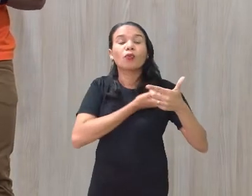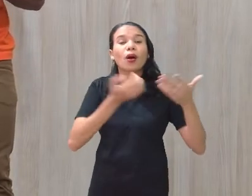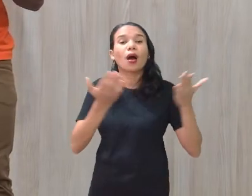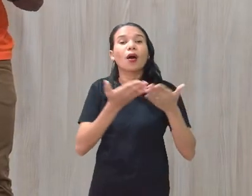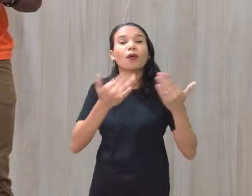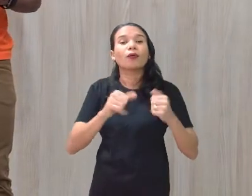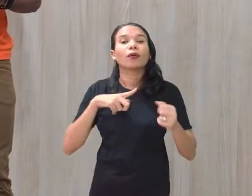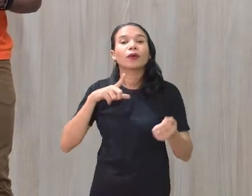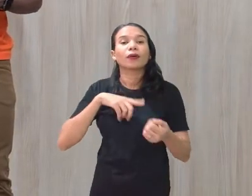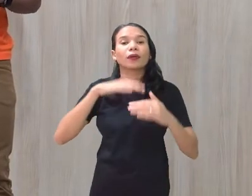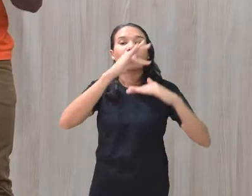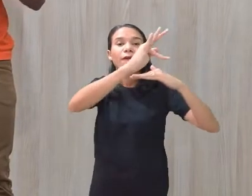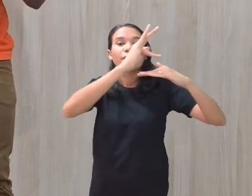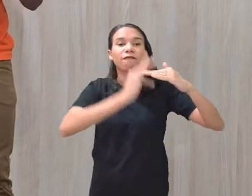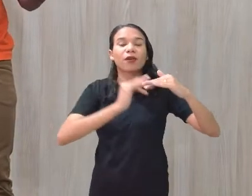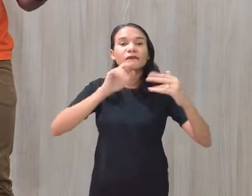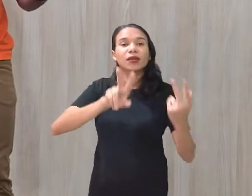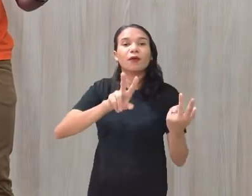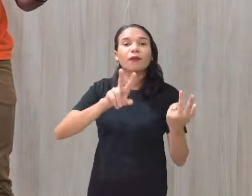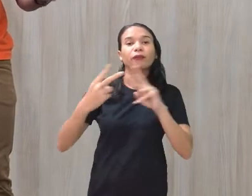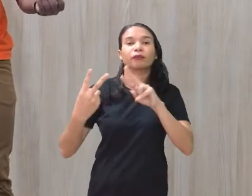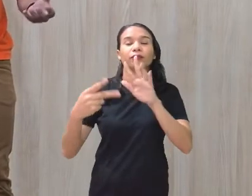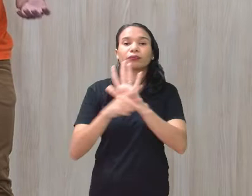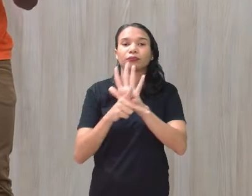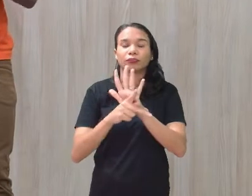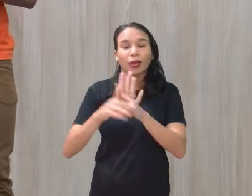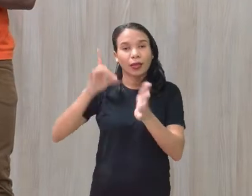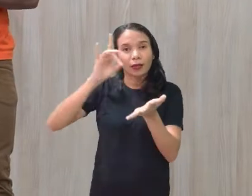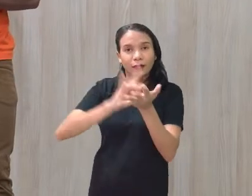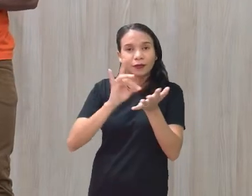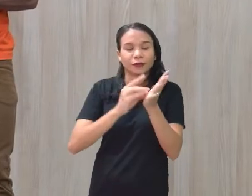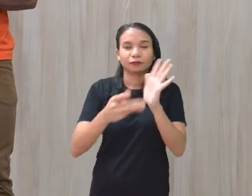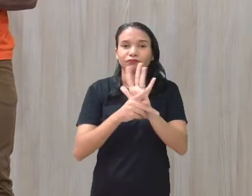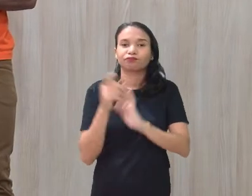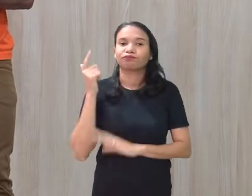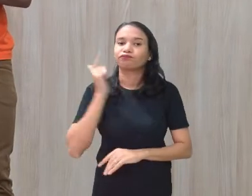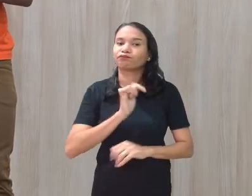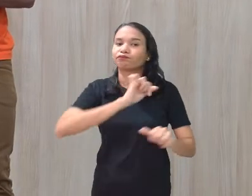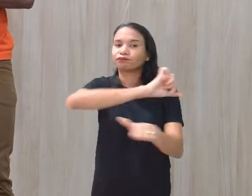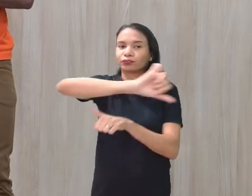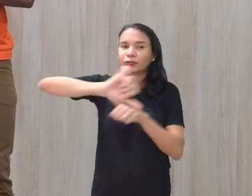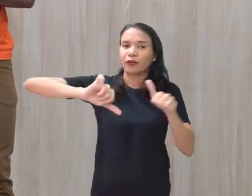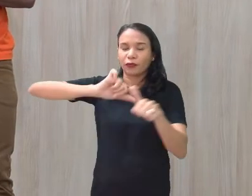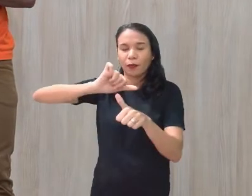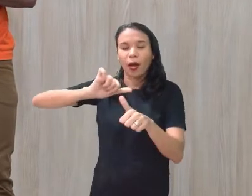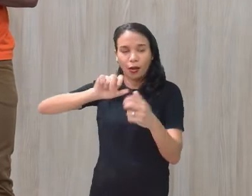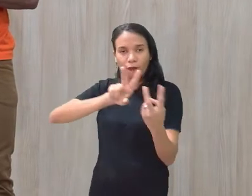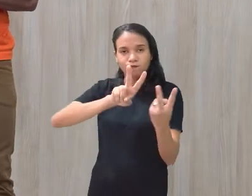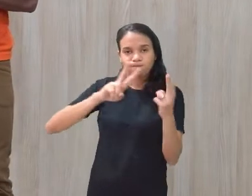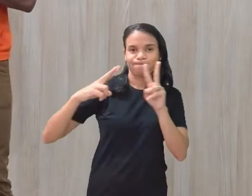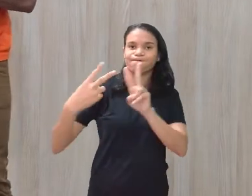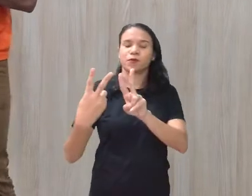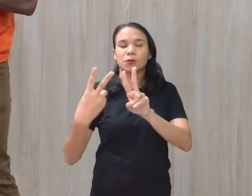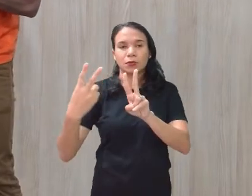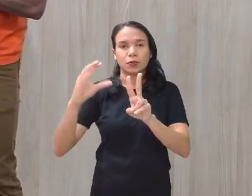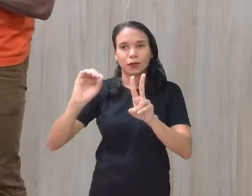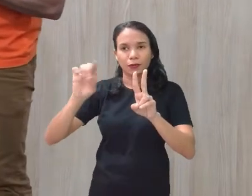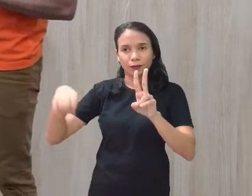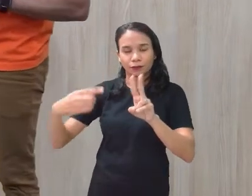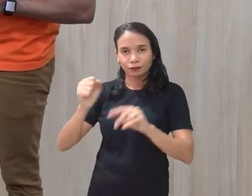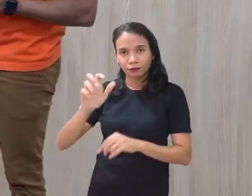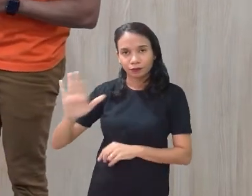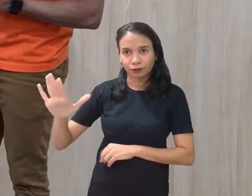frações equivalentes à fração original, para que a gente possa transformar aí em um número decimal, certo? Então, acompanha